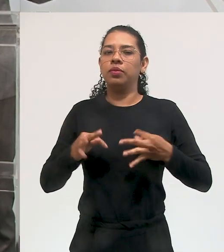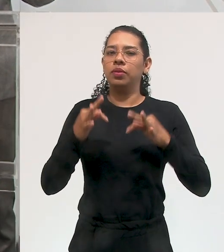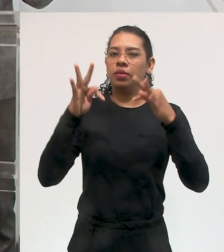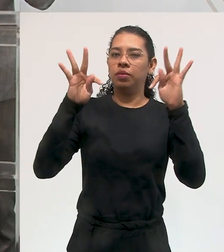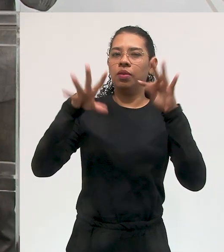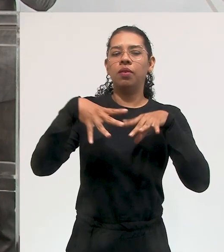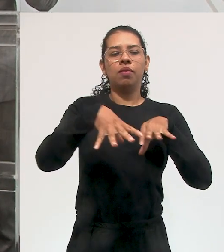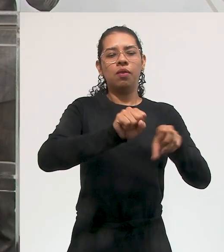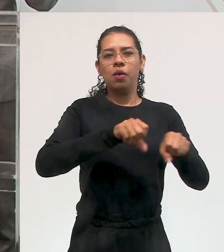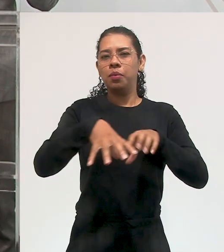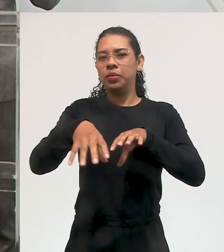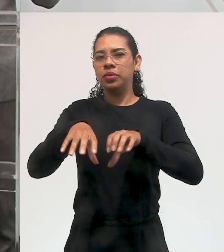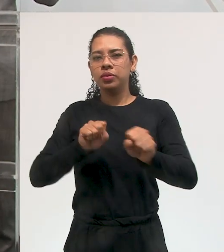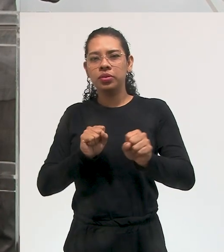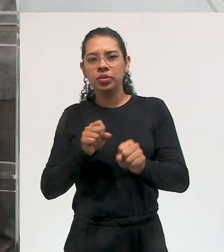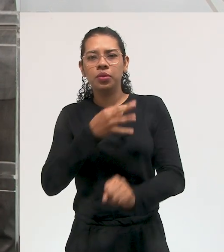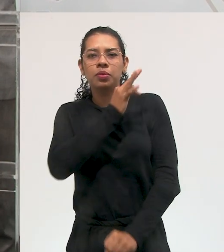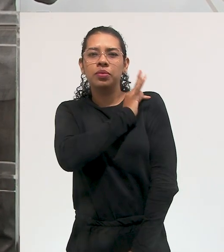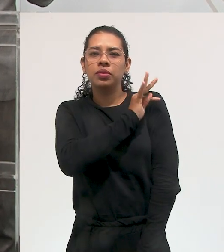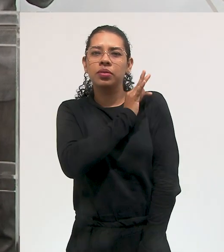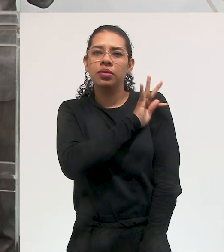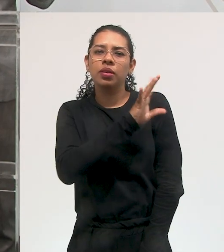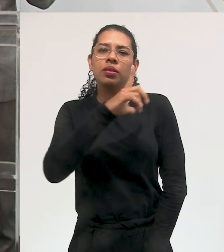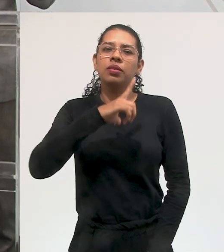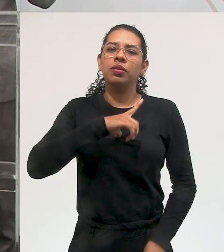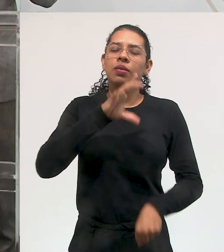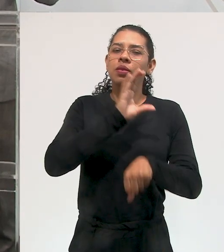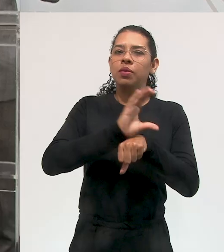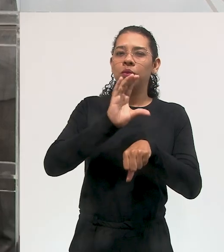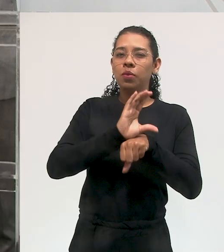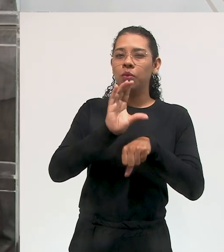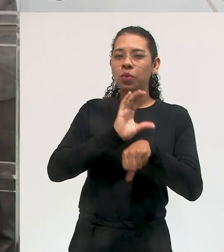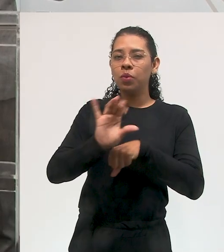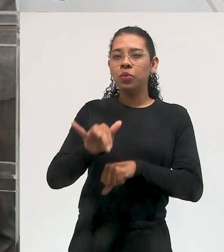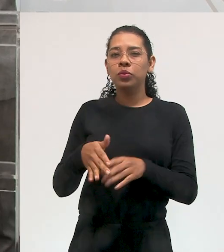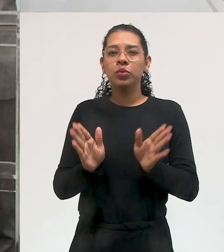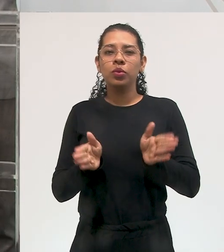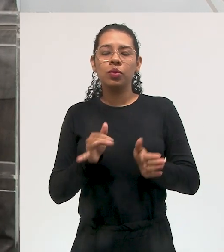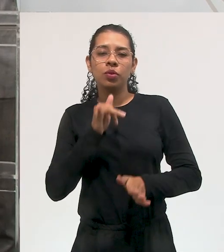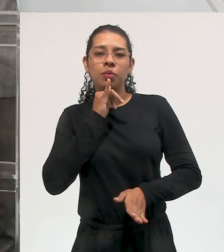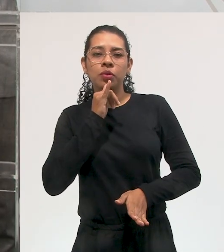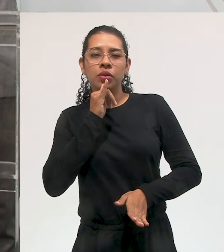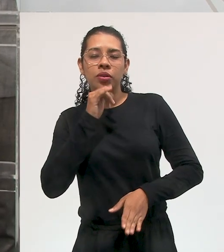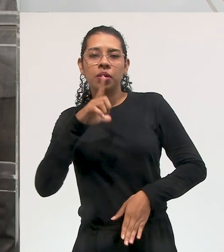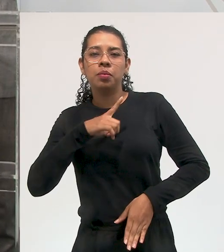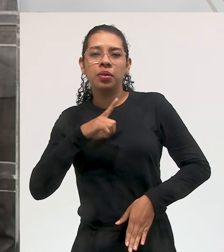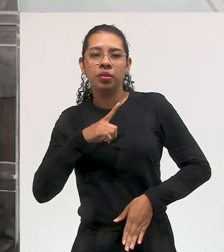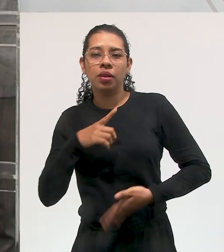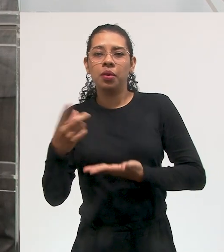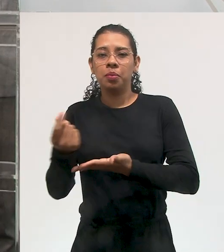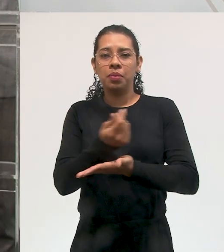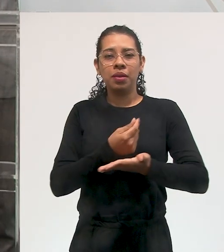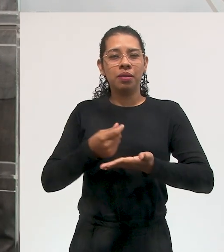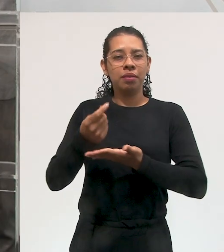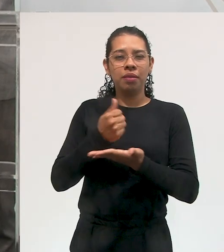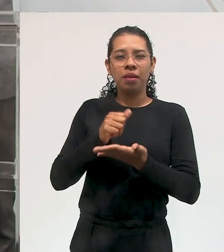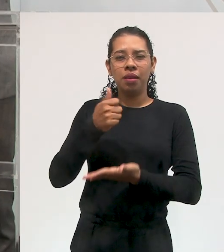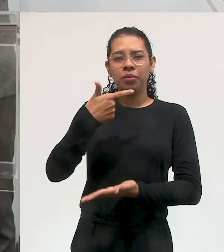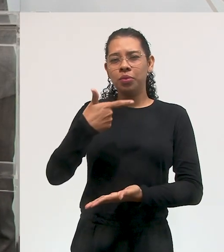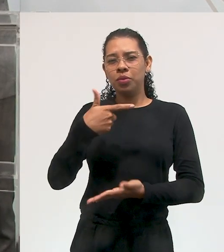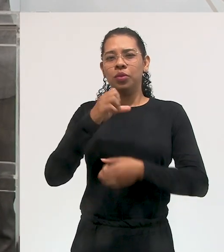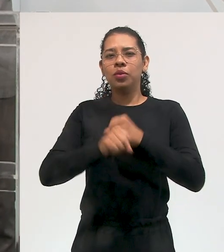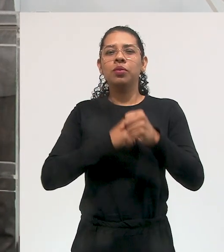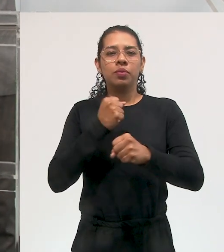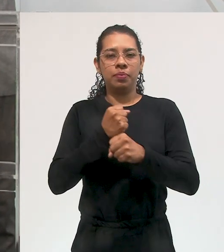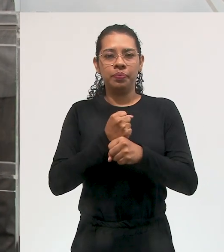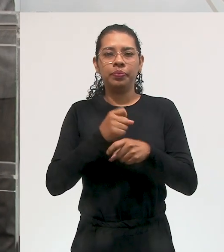né, tecnológicas, formações técnicas, né? Então, tem cursos, hoje em dia tem o curso de mercado financeiro de capitais tecnológico de